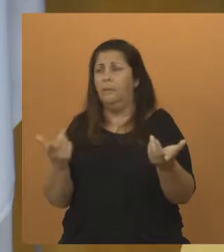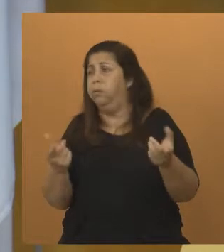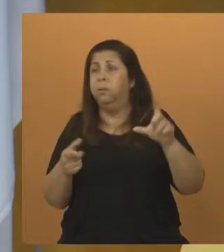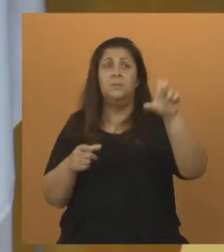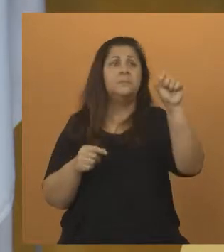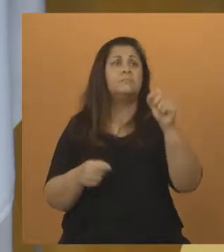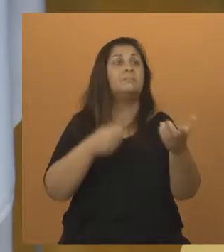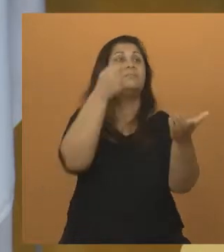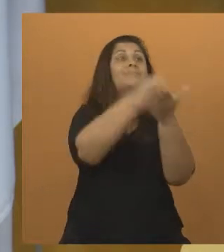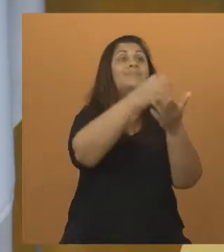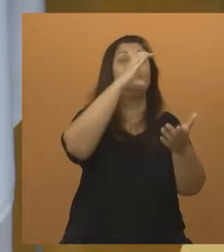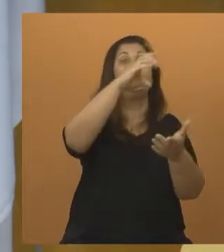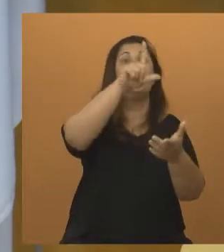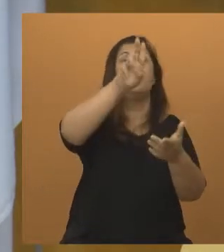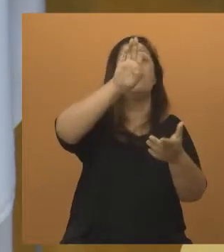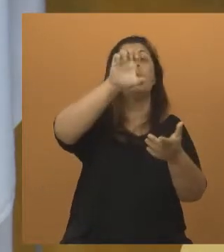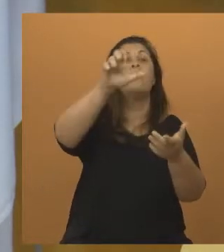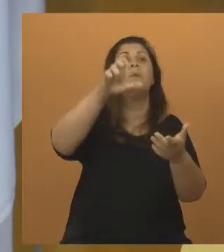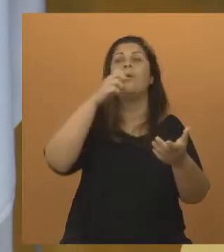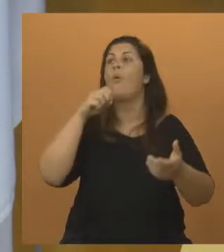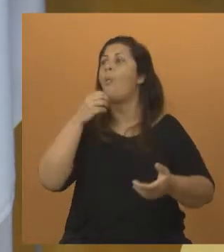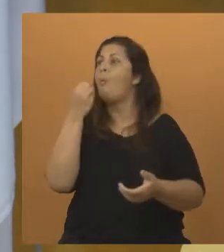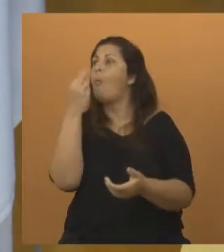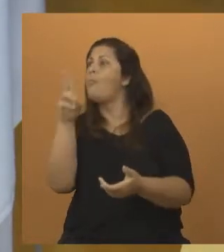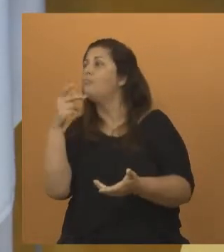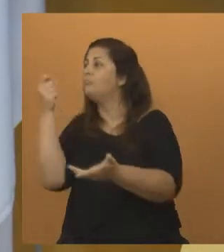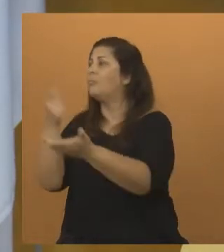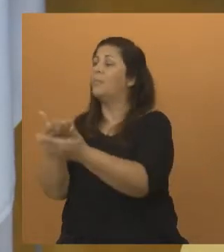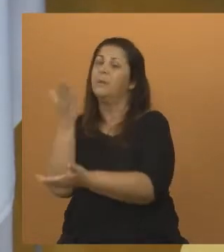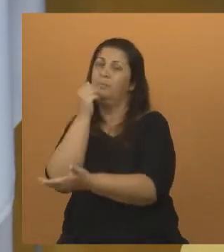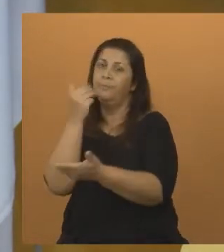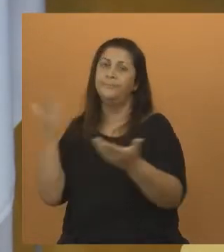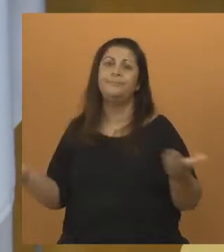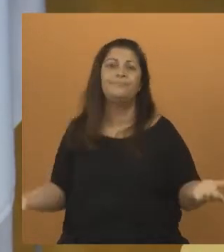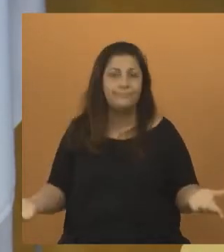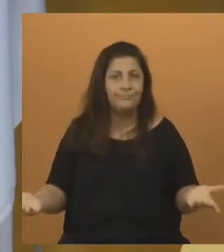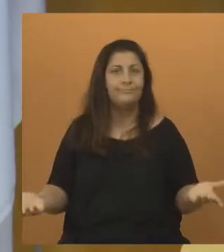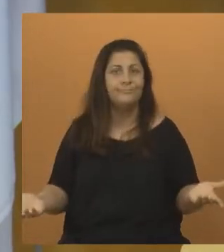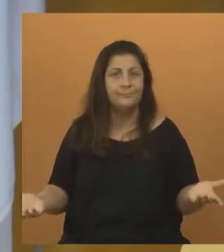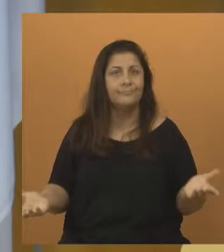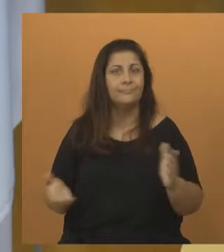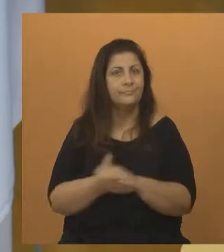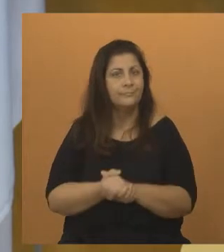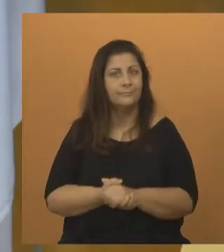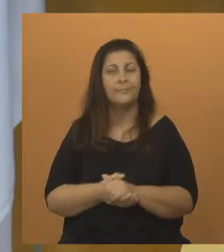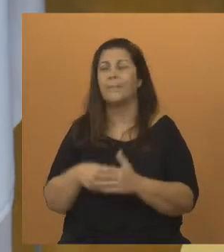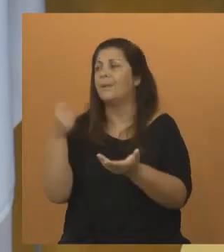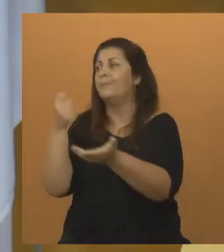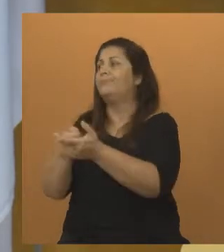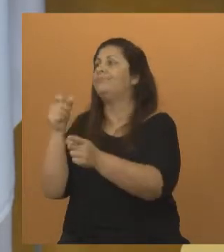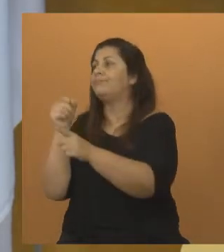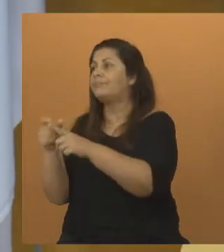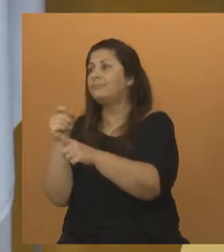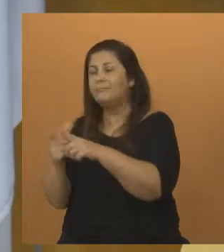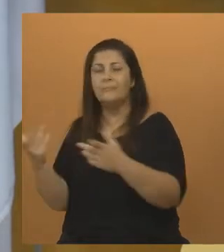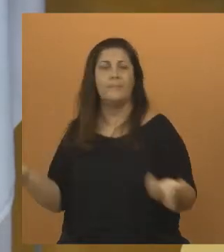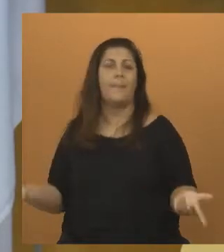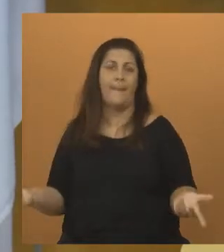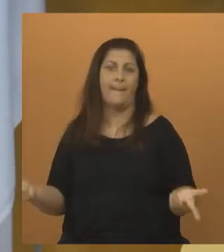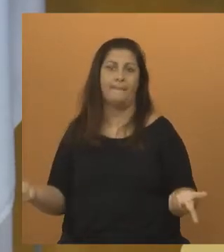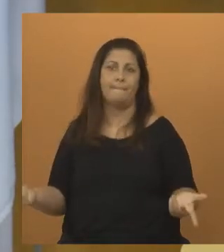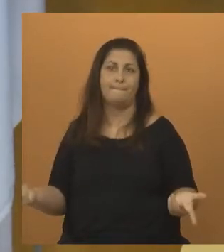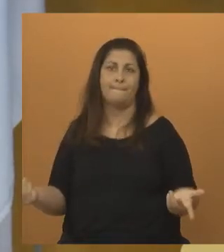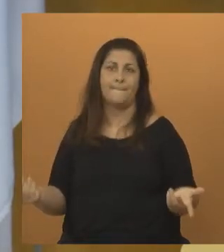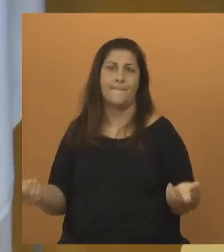ser sócio de um clube ou ter o dinheiro para comprar o arroz, o feijão, comprar o seu gás e pagar o seu aluguel, que é outra coisa que a gente